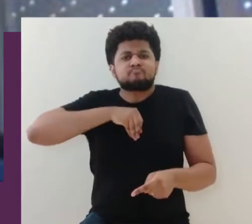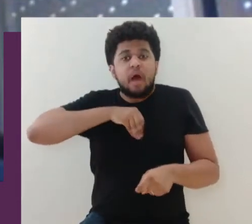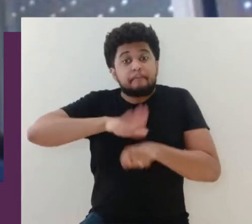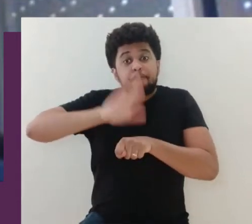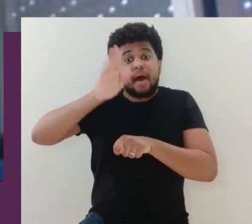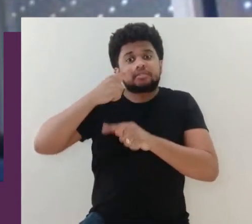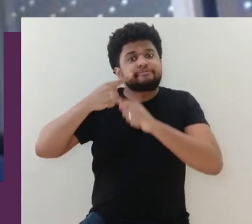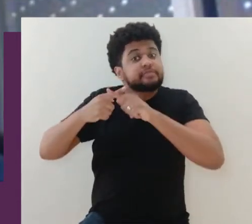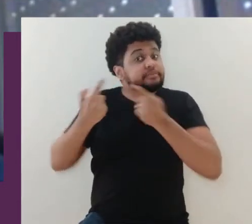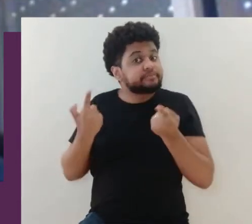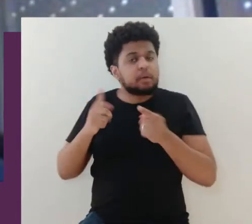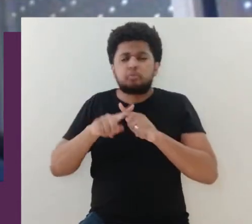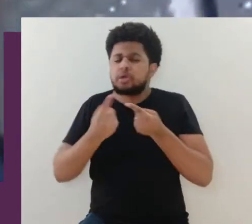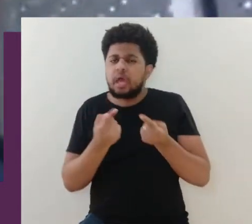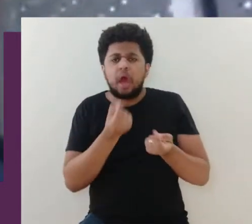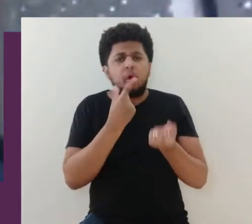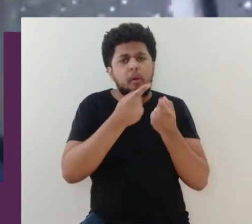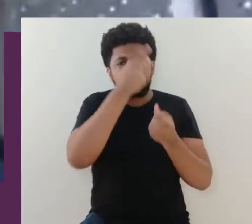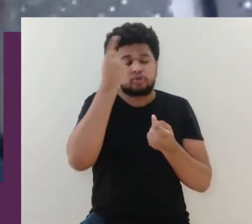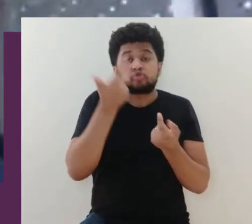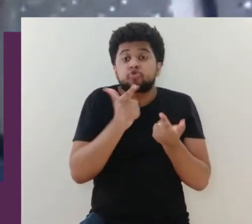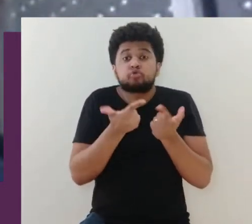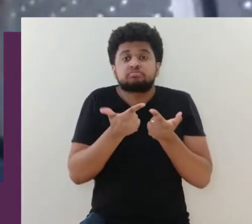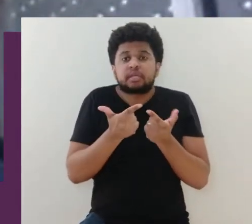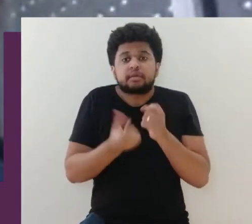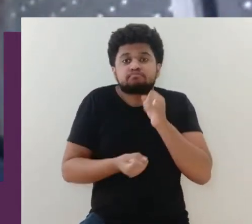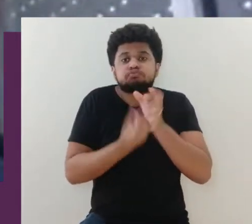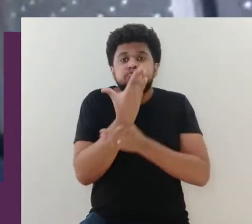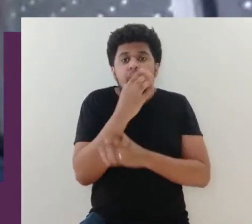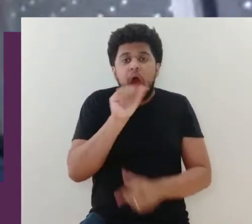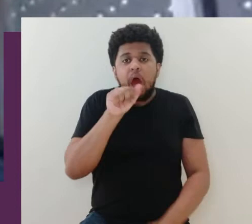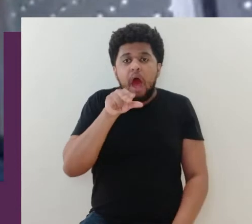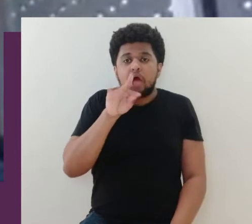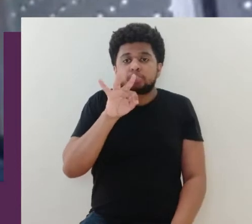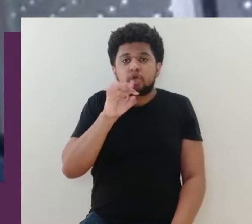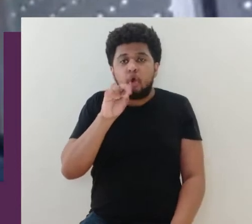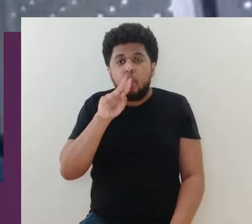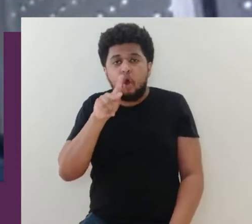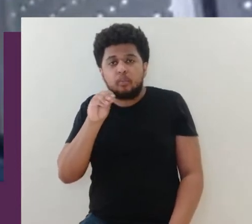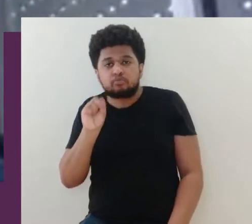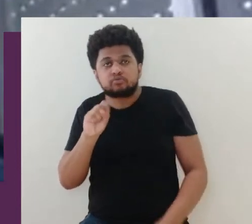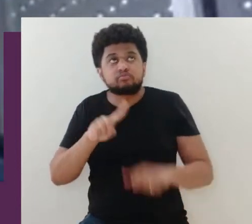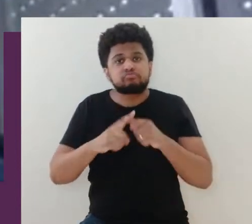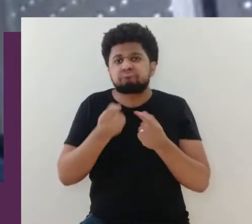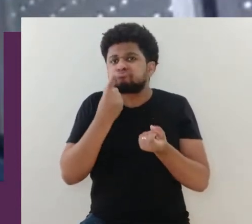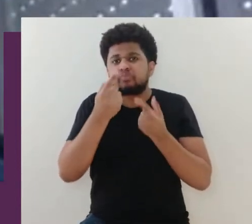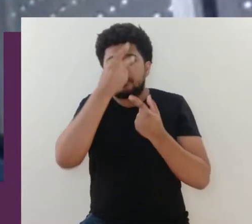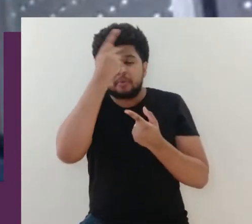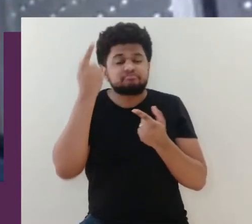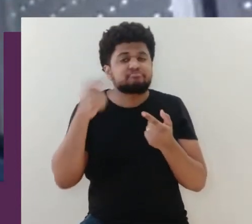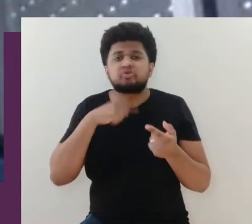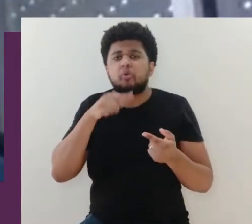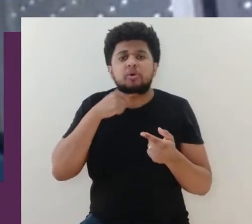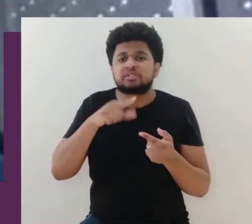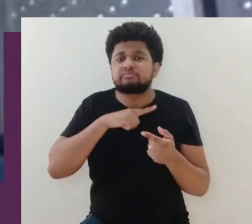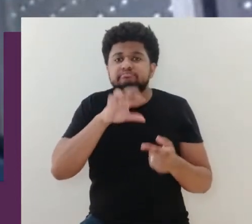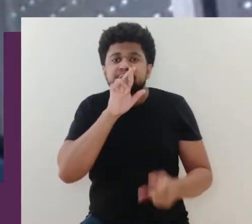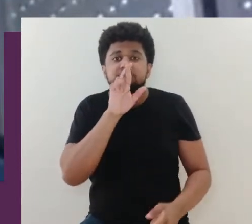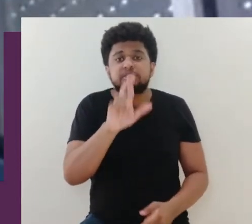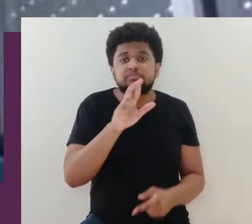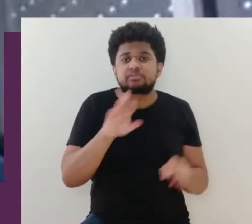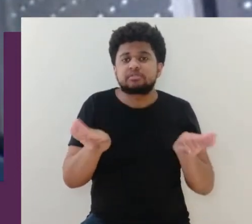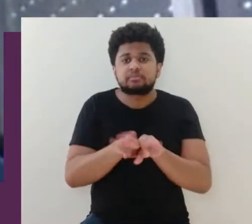a infecção? Por que algumas pessoas não produzem anticorpos contra a infecção? Por que algumas pessoas não conseguem ter nenhum tipo